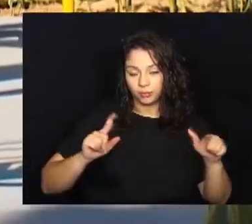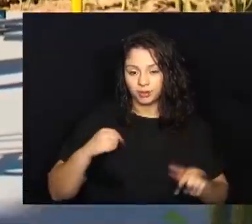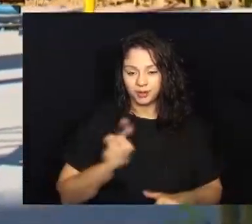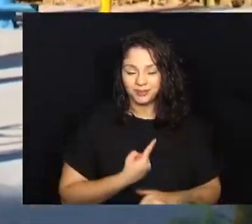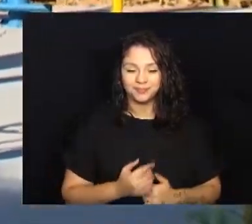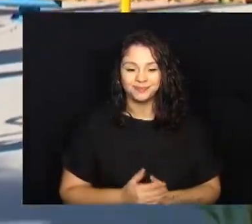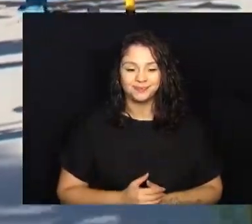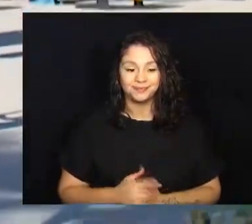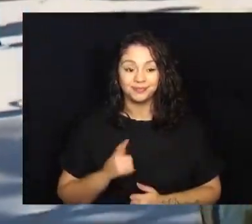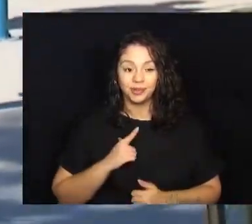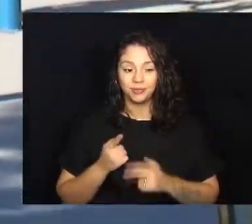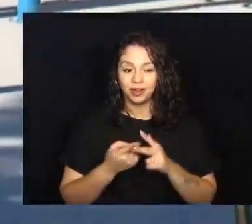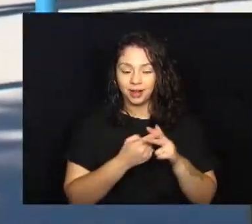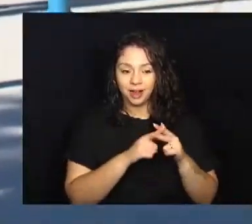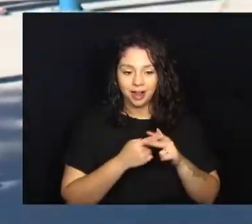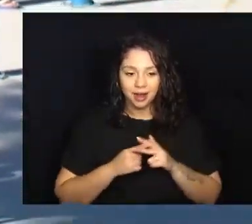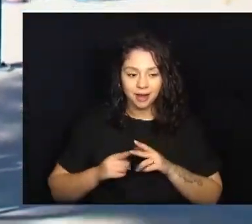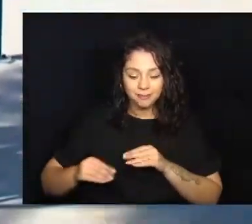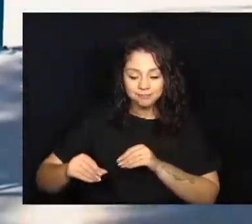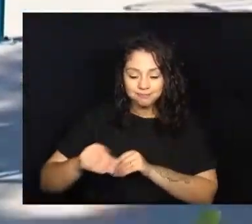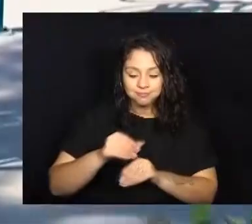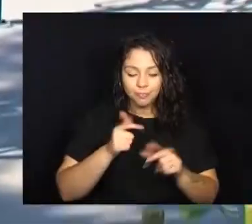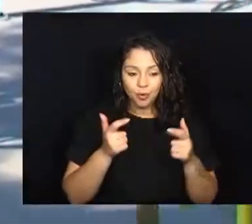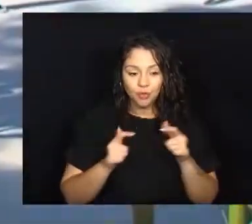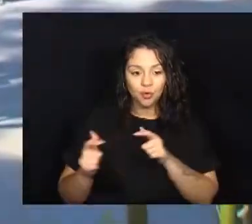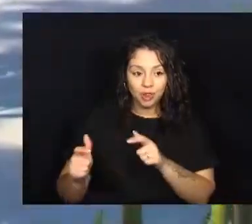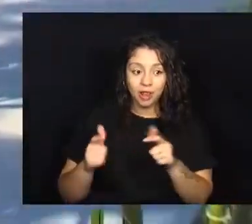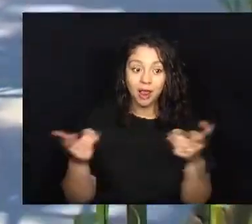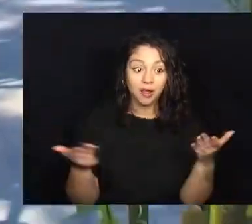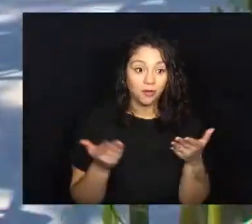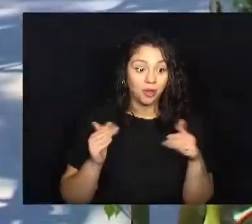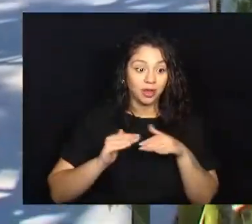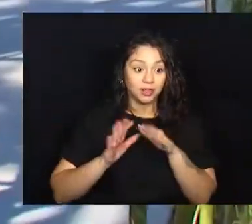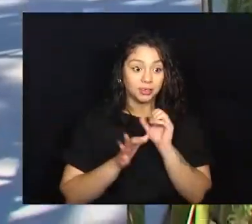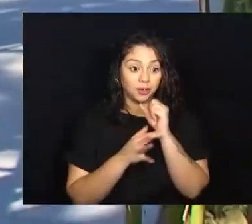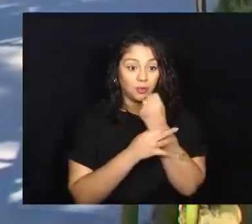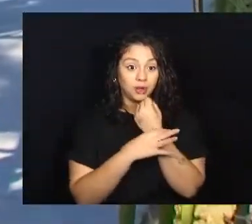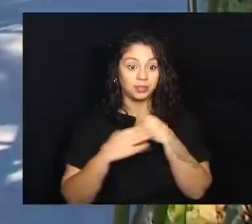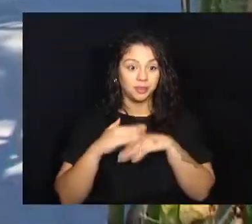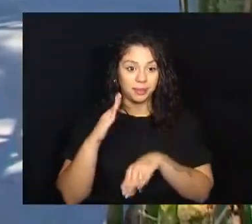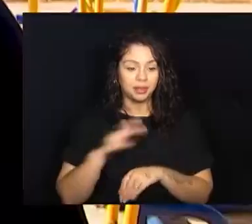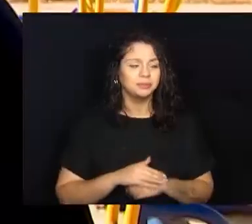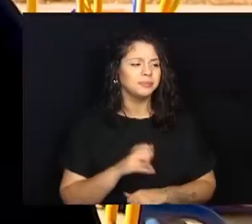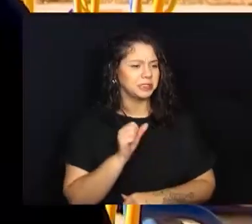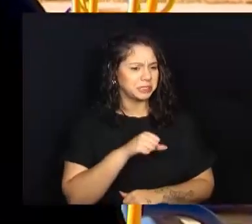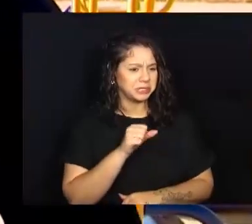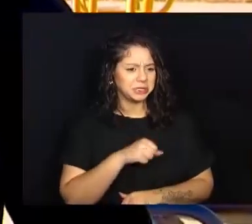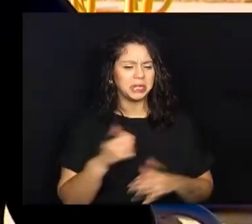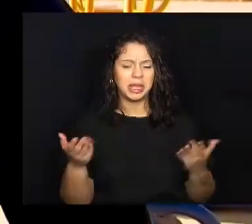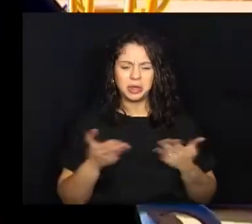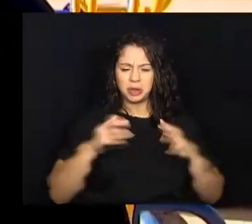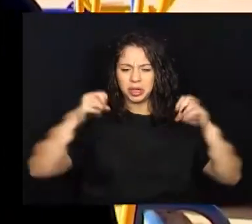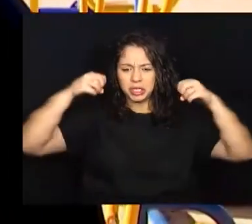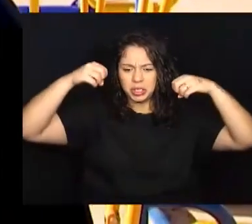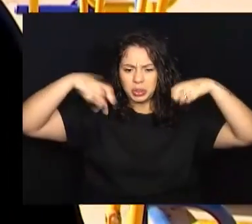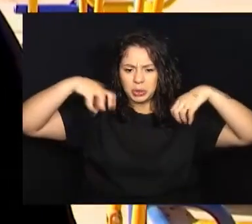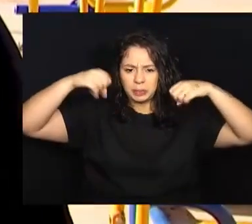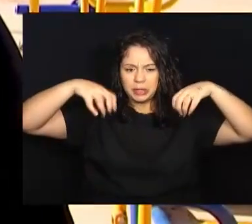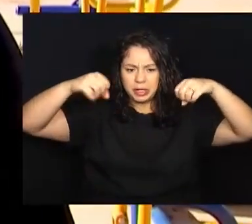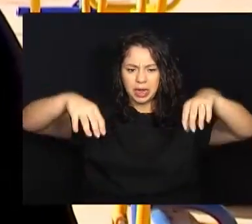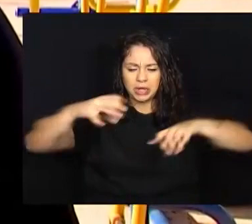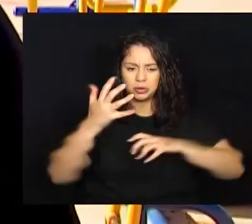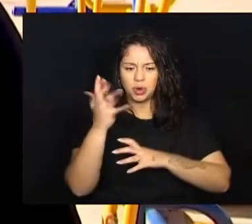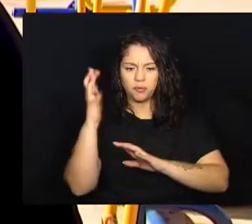a revitalização do local, agora tem mais segurança. Com certeza, agora tá tudo iluminado, bem arborizado, tá bem